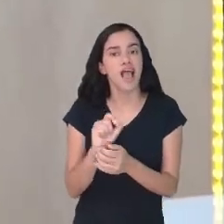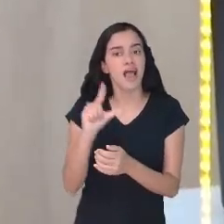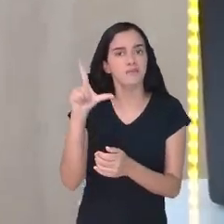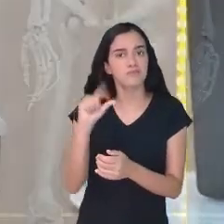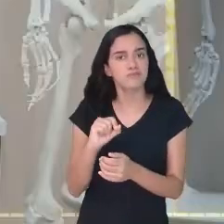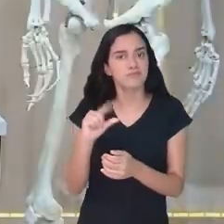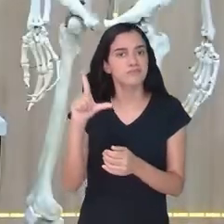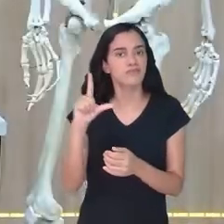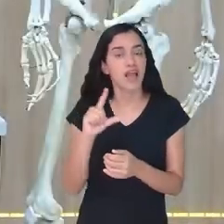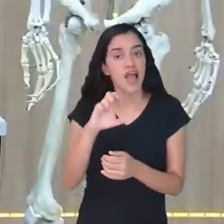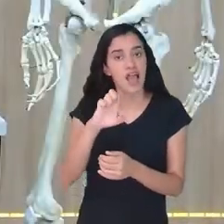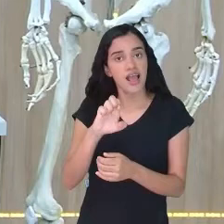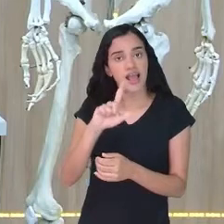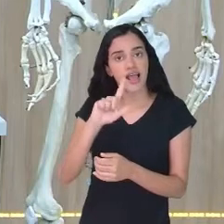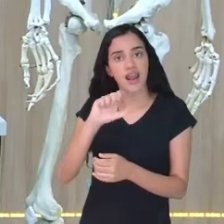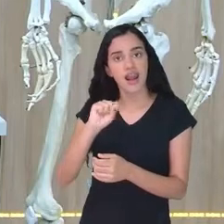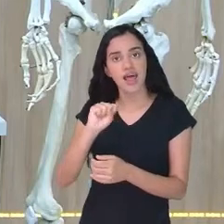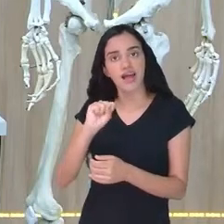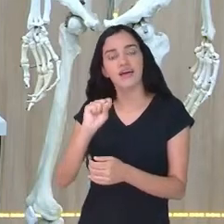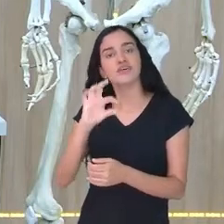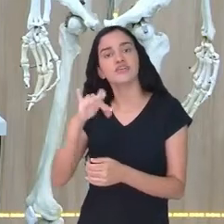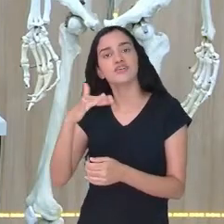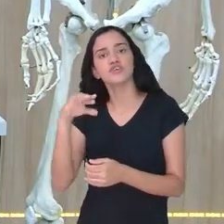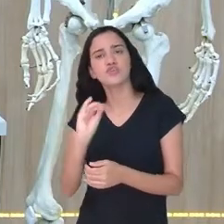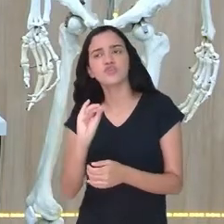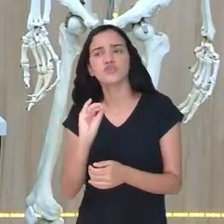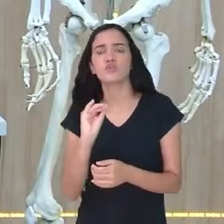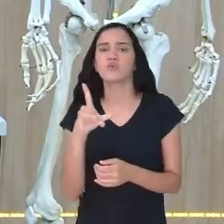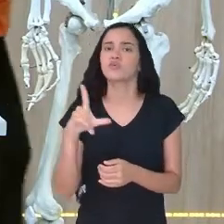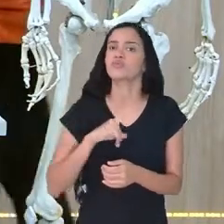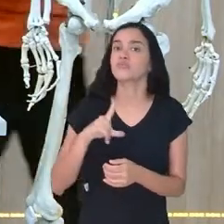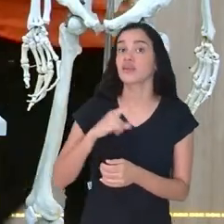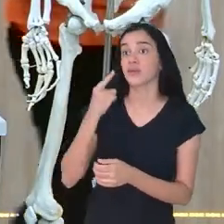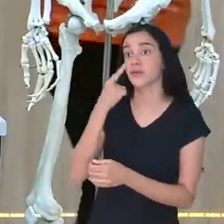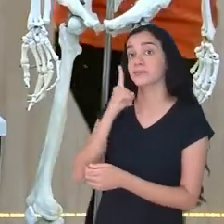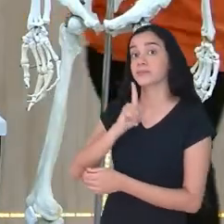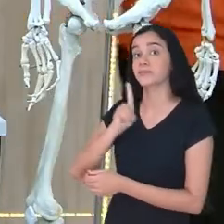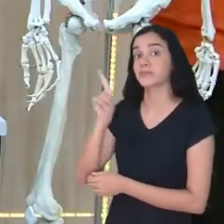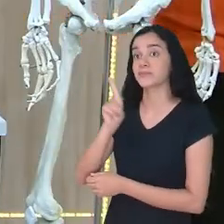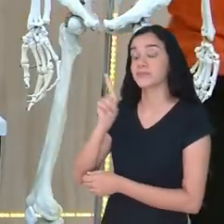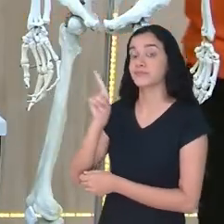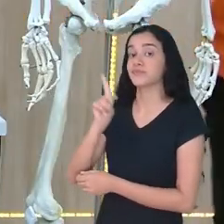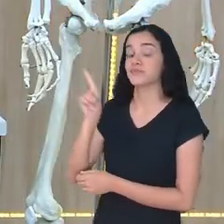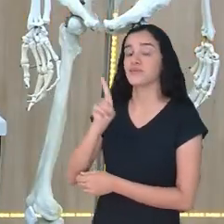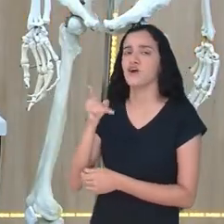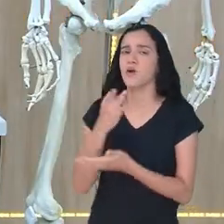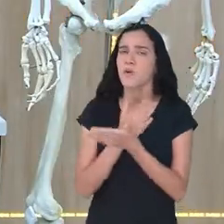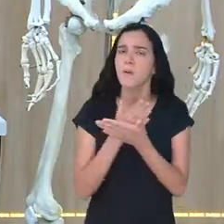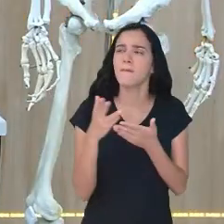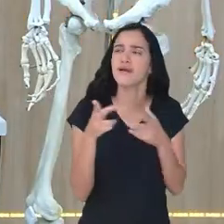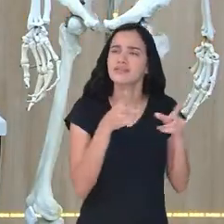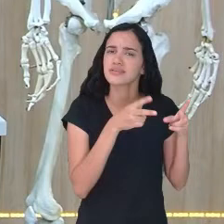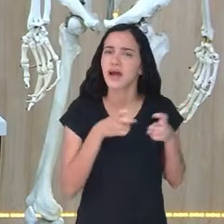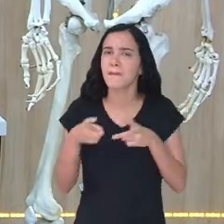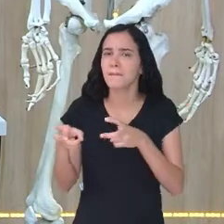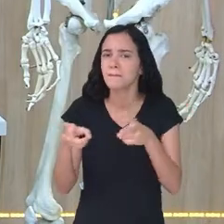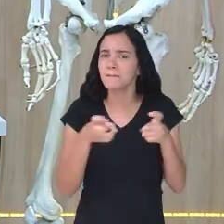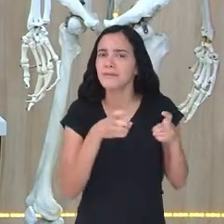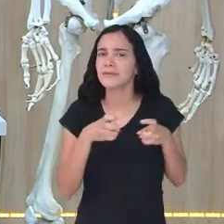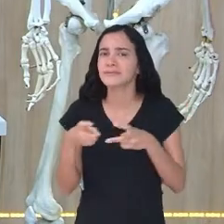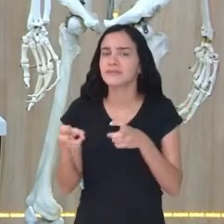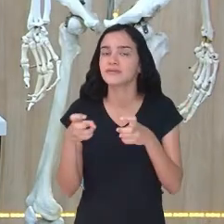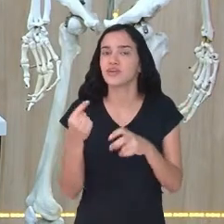esse movimento. E aí a gente tem, não é, a questão do esqueleto, e a gente começa a perceber aqui do esqueleto que